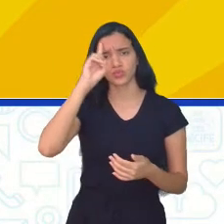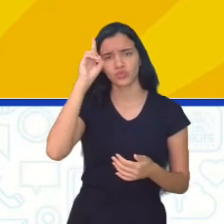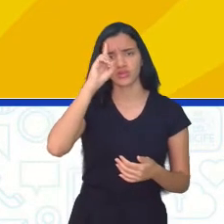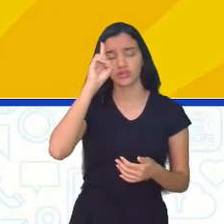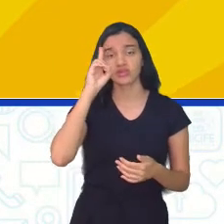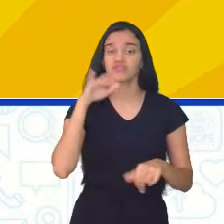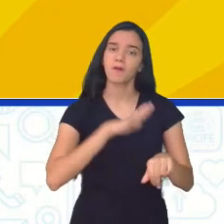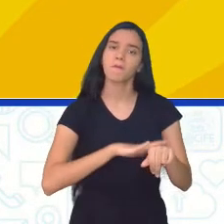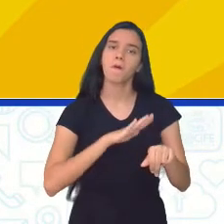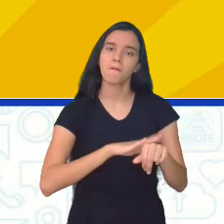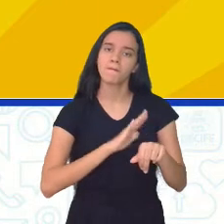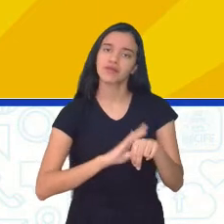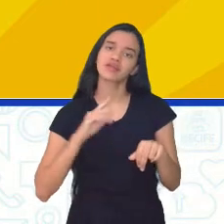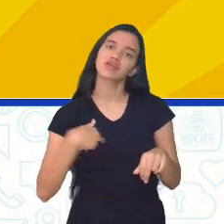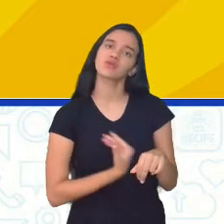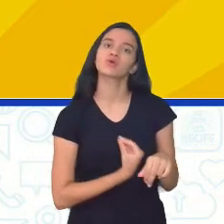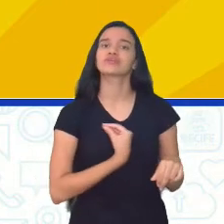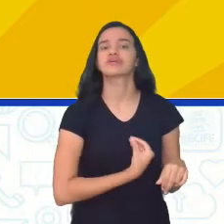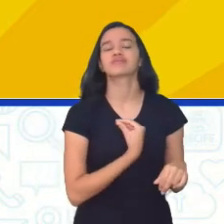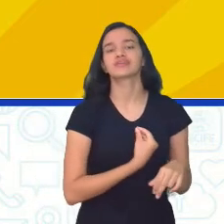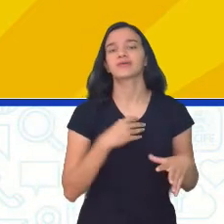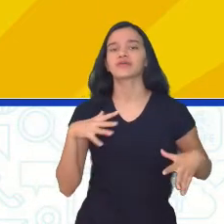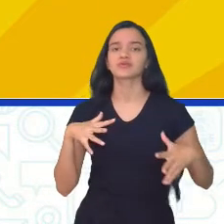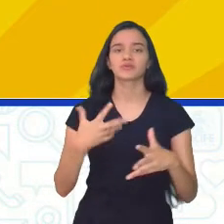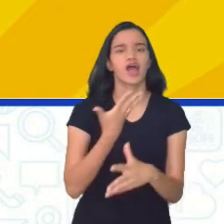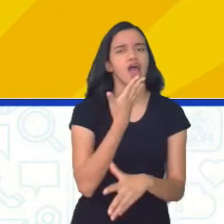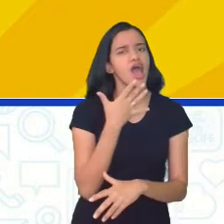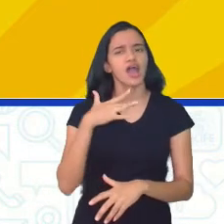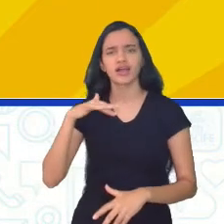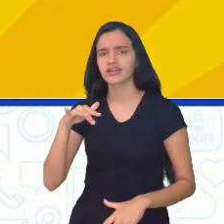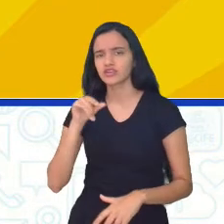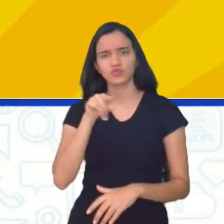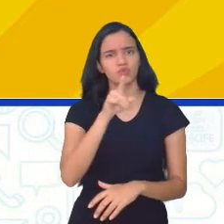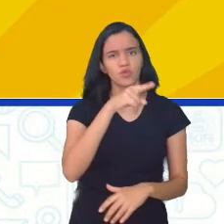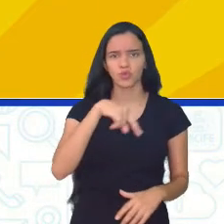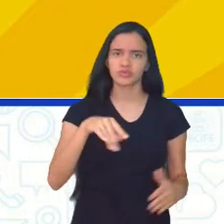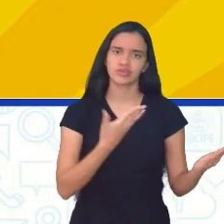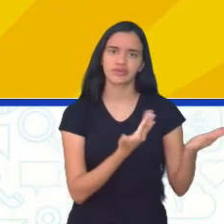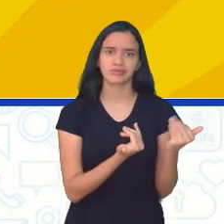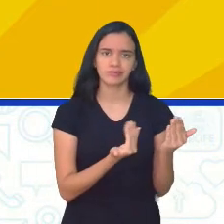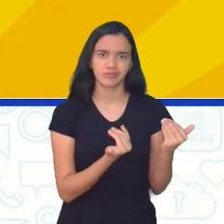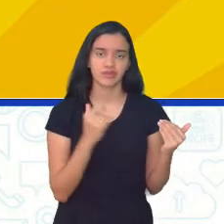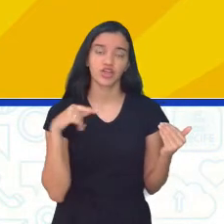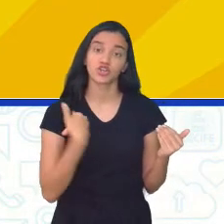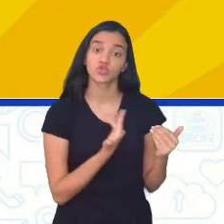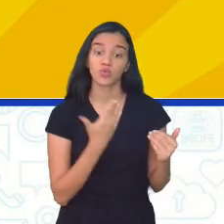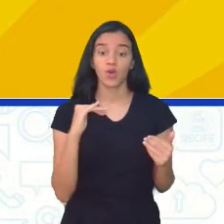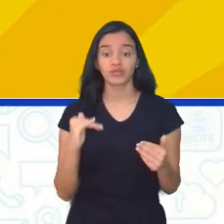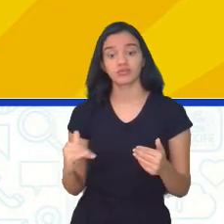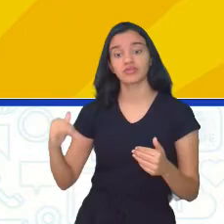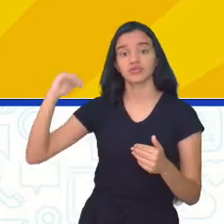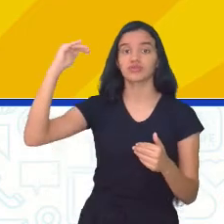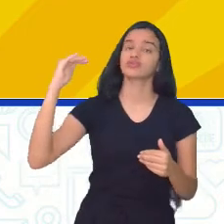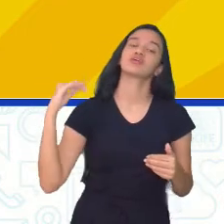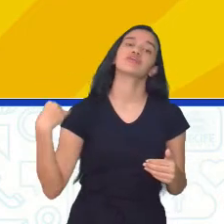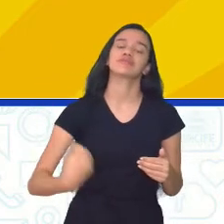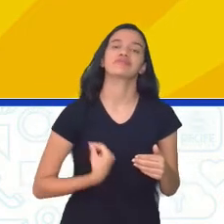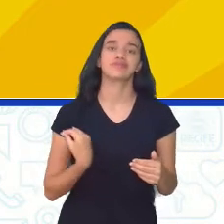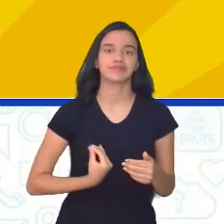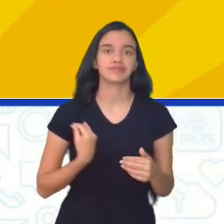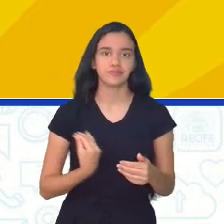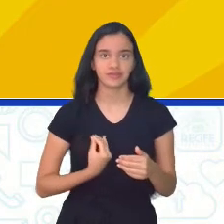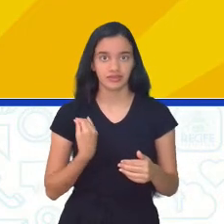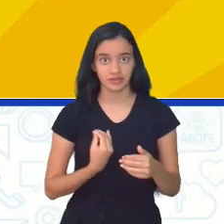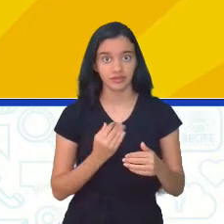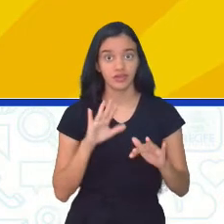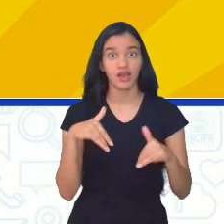nossa vida. E para todos nós, a criança, vocês, adolescentes, nós, adultos, vivenciamos muitas dessas